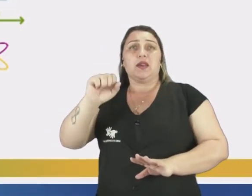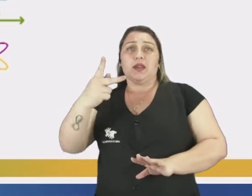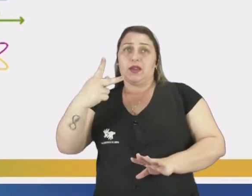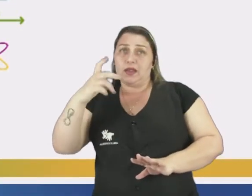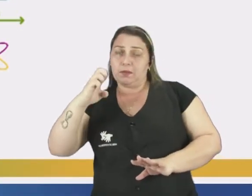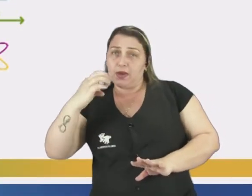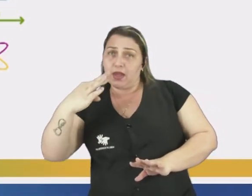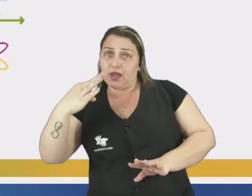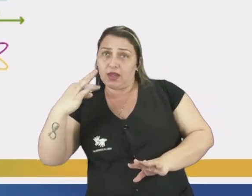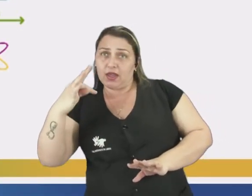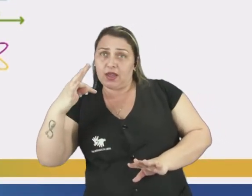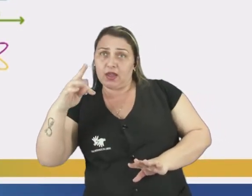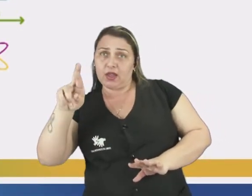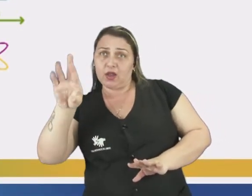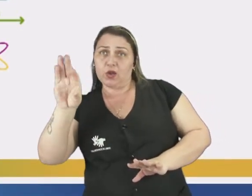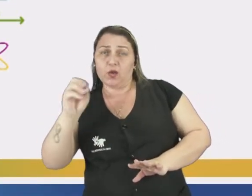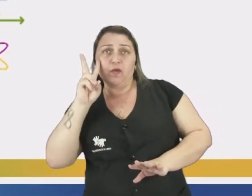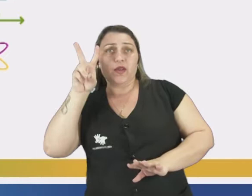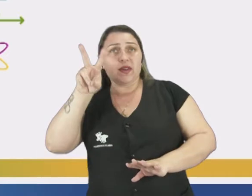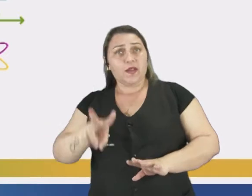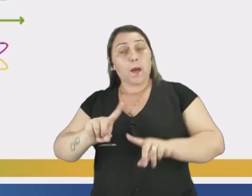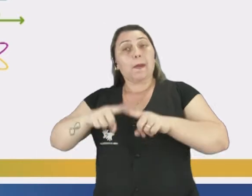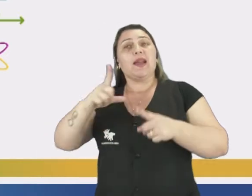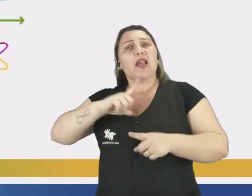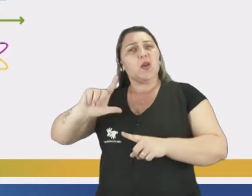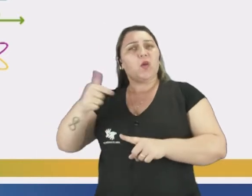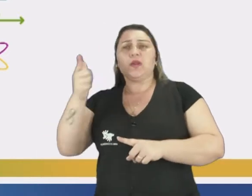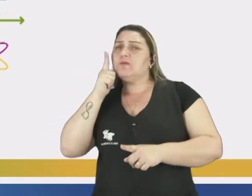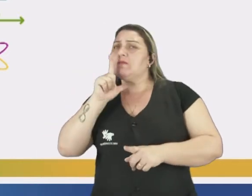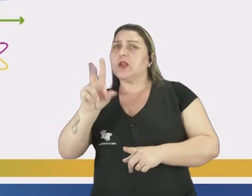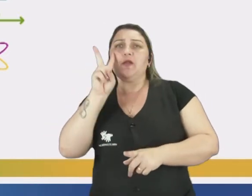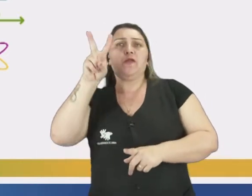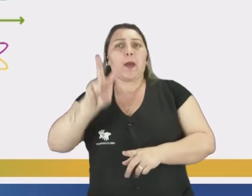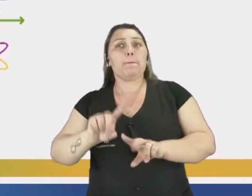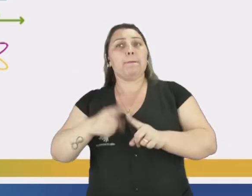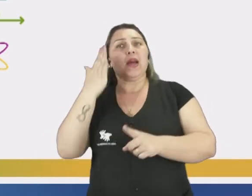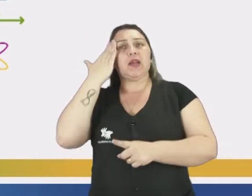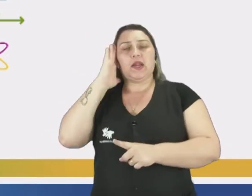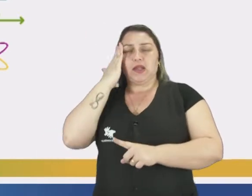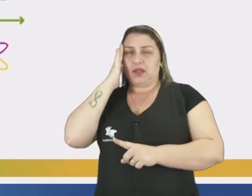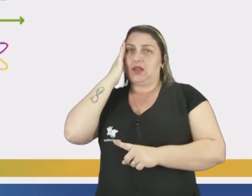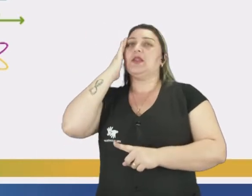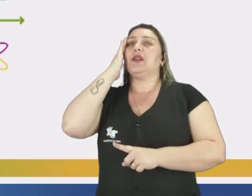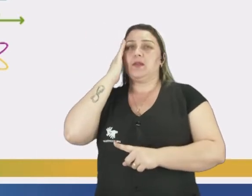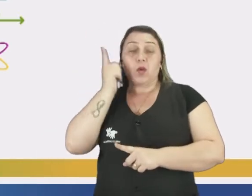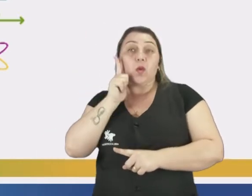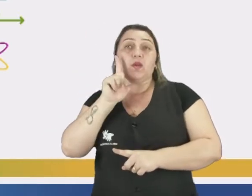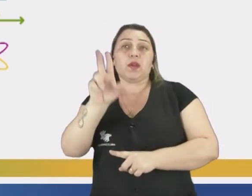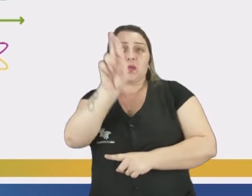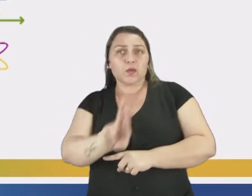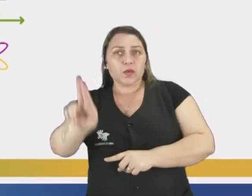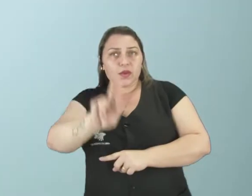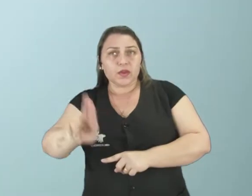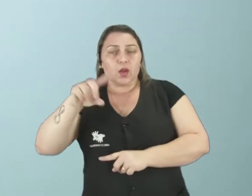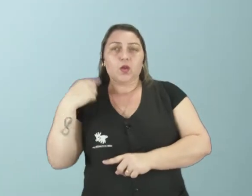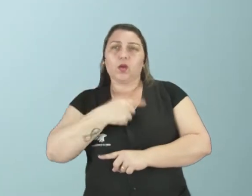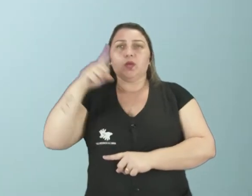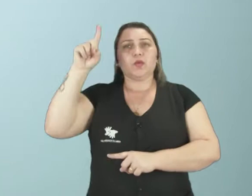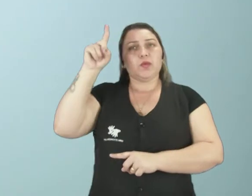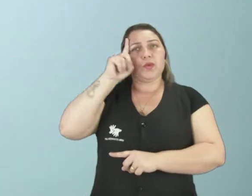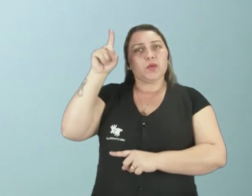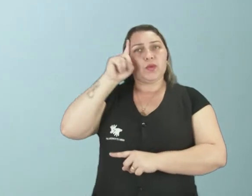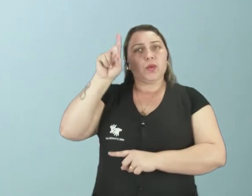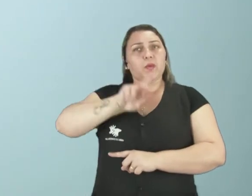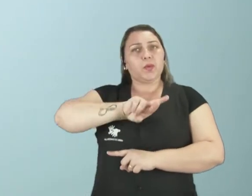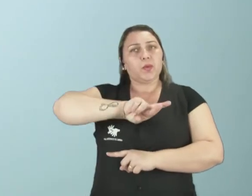tem várias outras que não conseguimos enxergar, porém compreendemos muitas coisas sobre ela, inclusive conseguimos utilizar no nosso dia a dia